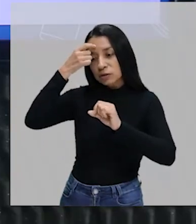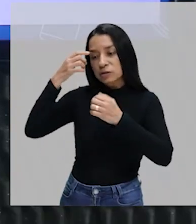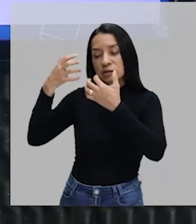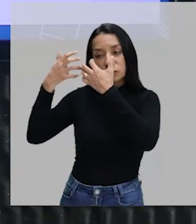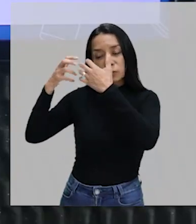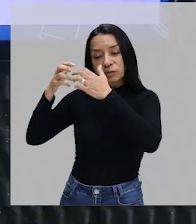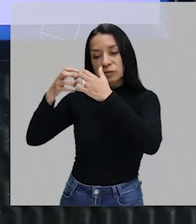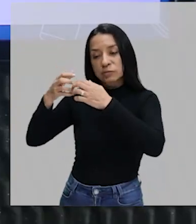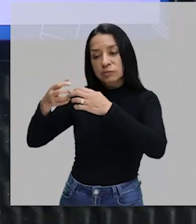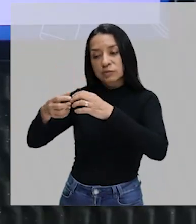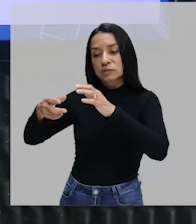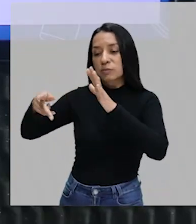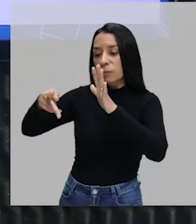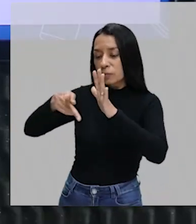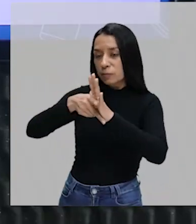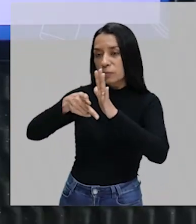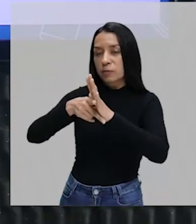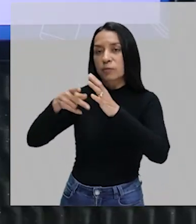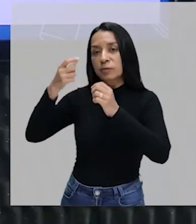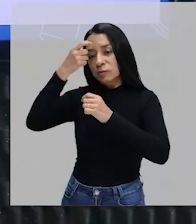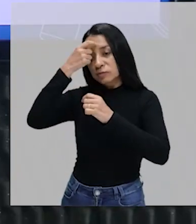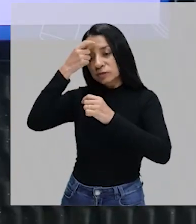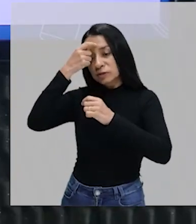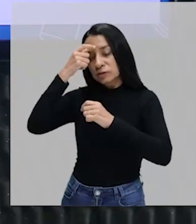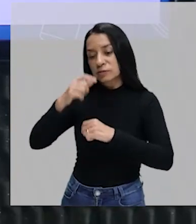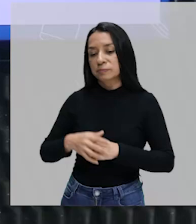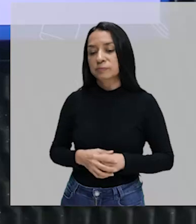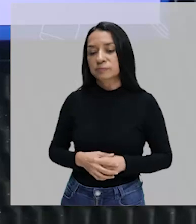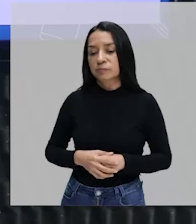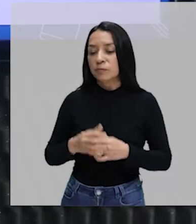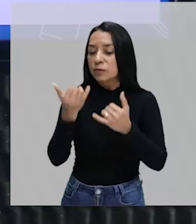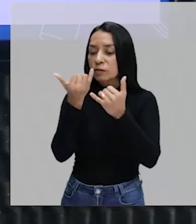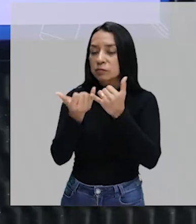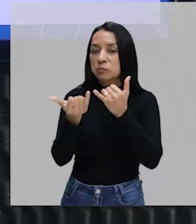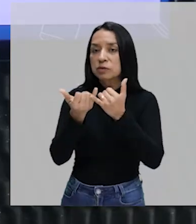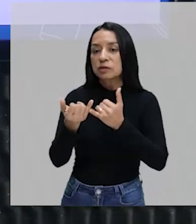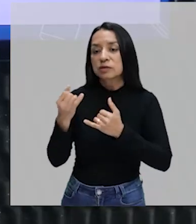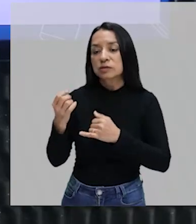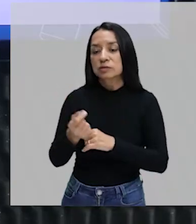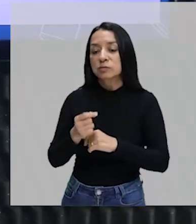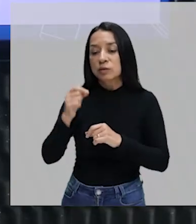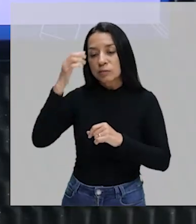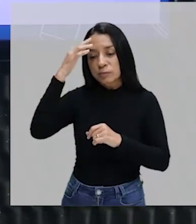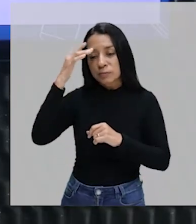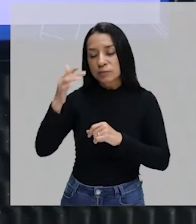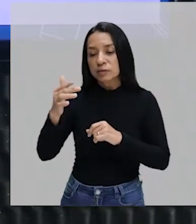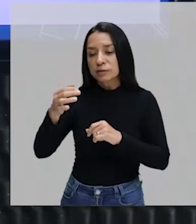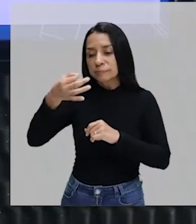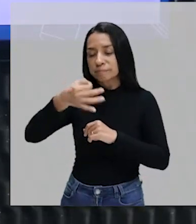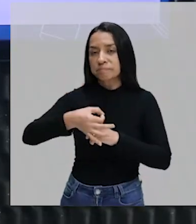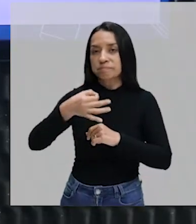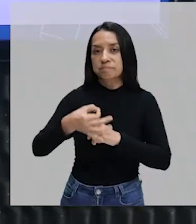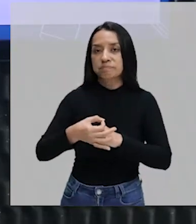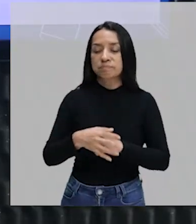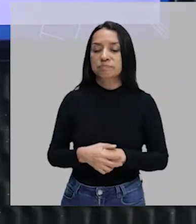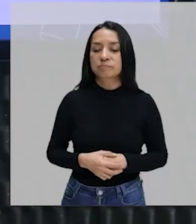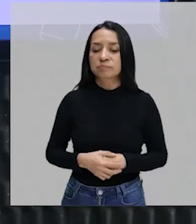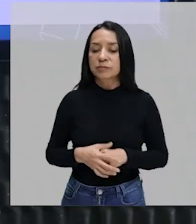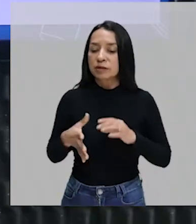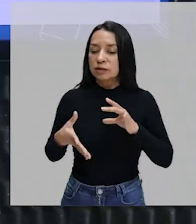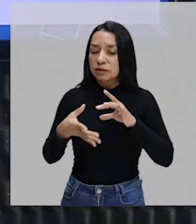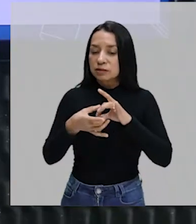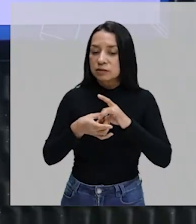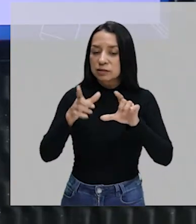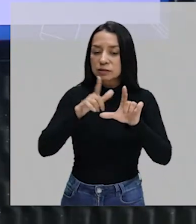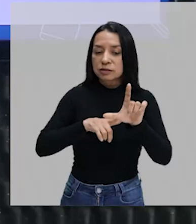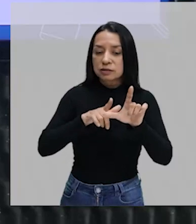própria consciência e pela consciência. Então, não parece uma ideia muito adequada, parece que está muito mais ligada à